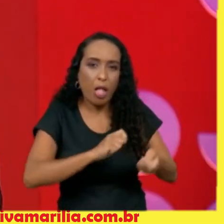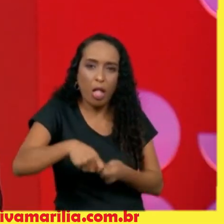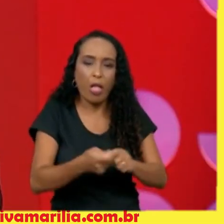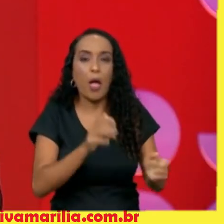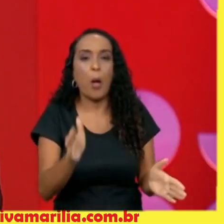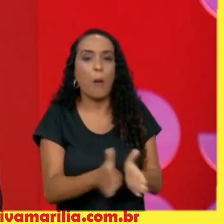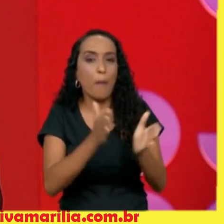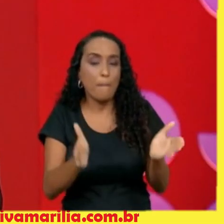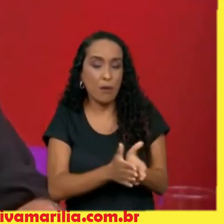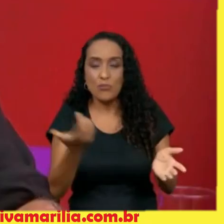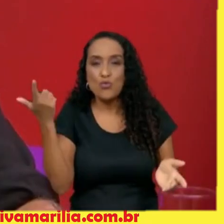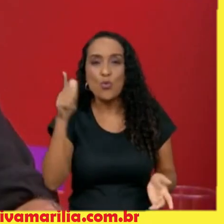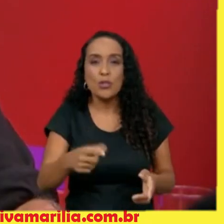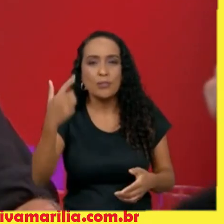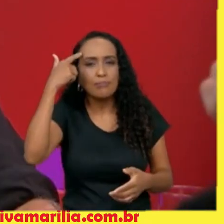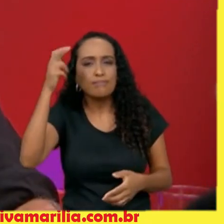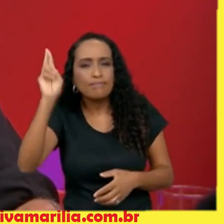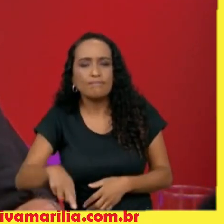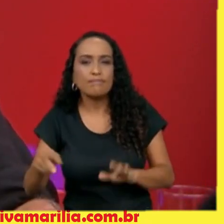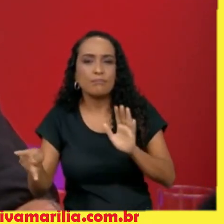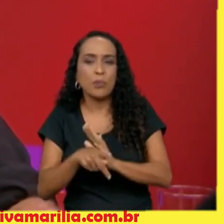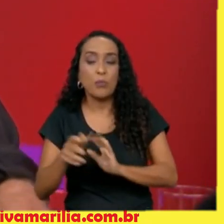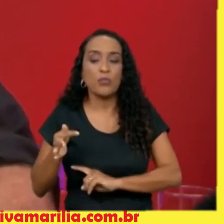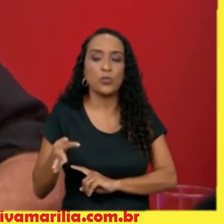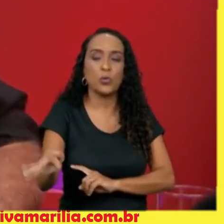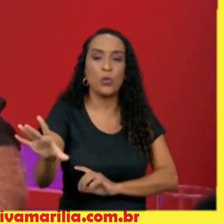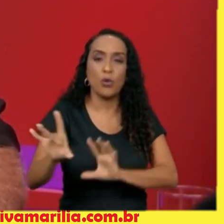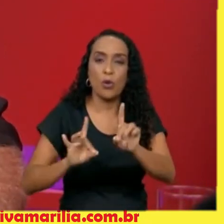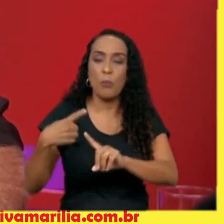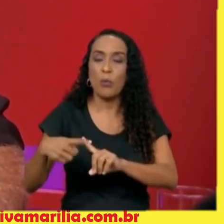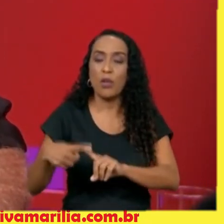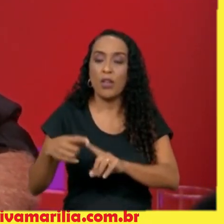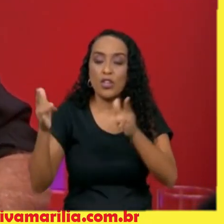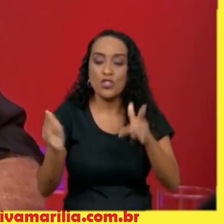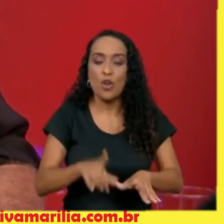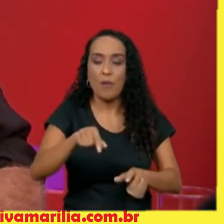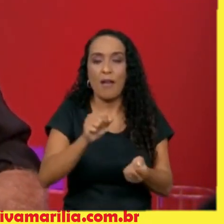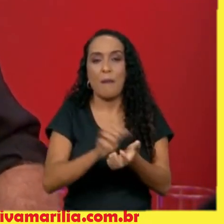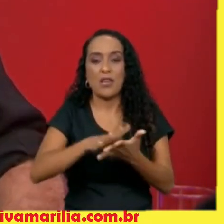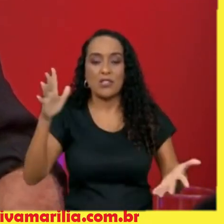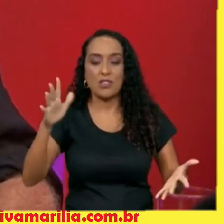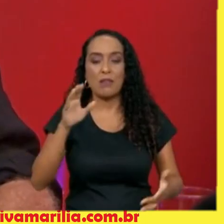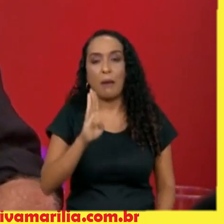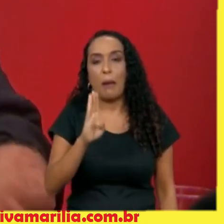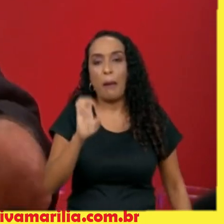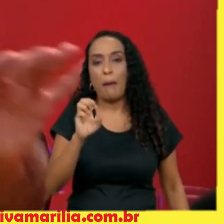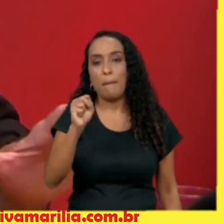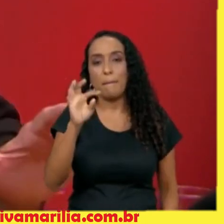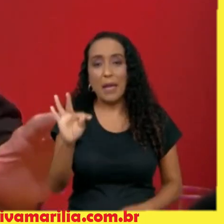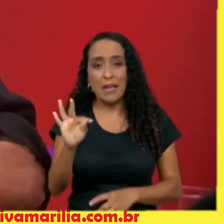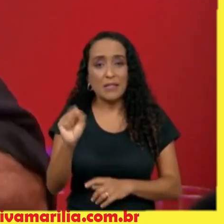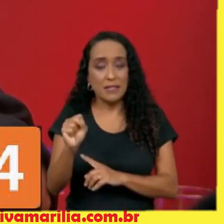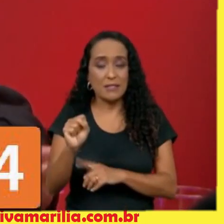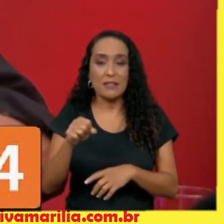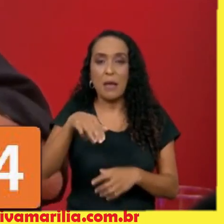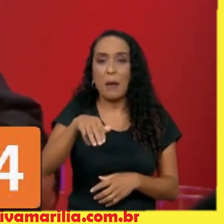consegue articular racionalmente um futuro alternativo, o que lhe resta é a magia, é Bets, Marçal, é tudo a mesma coisa.